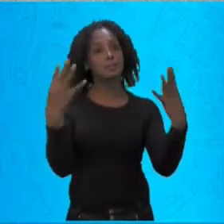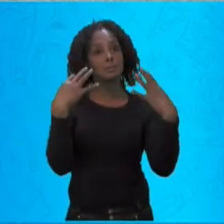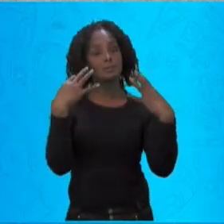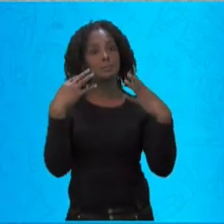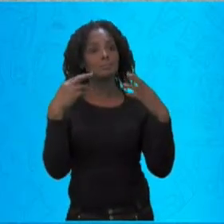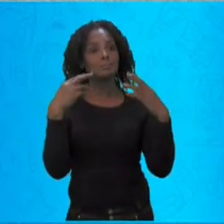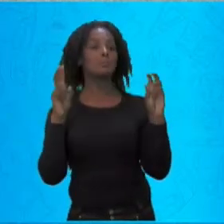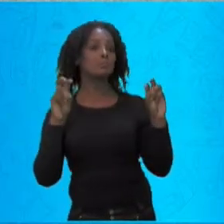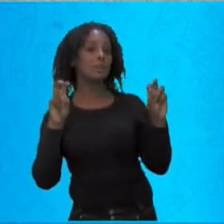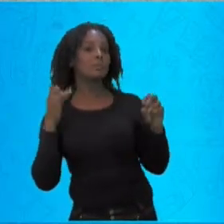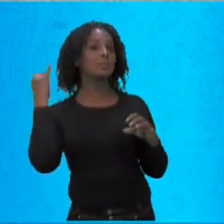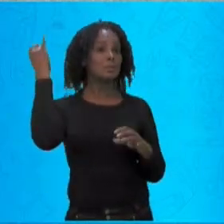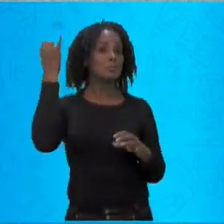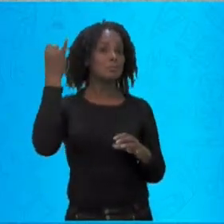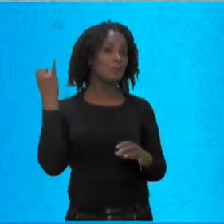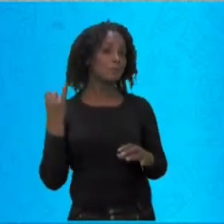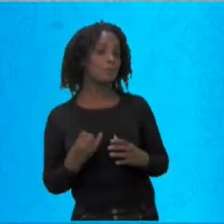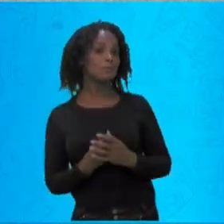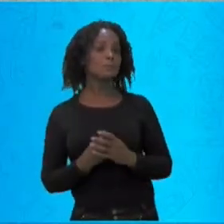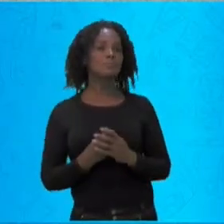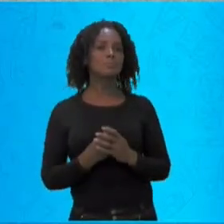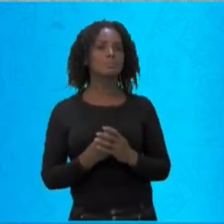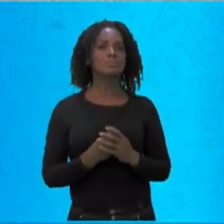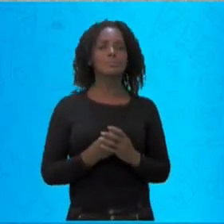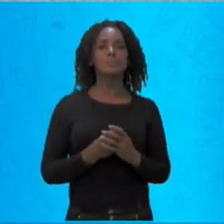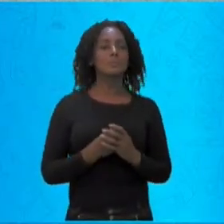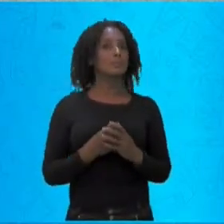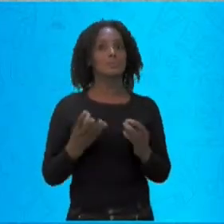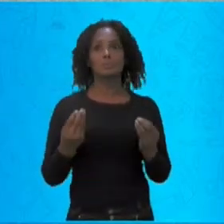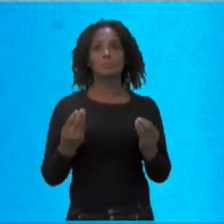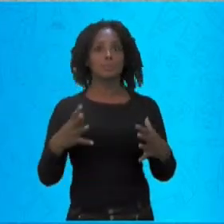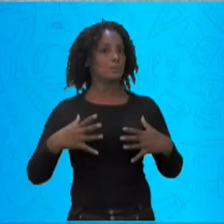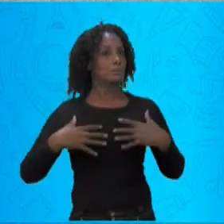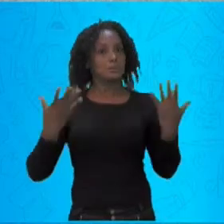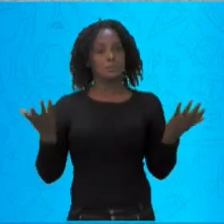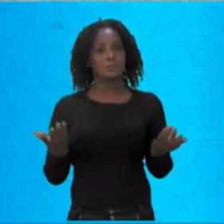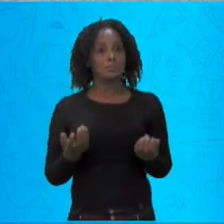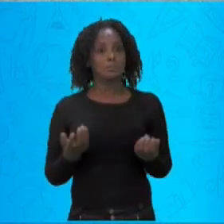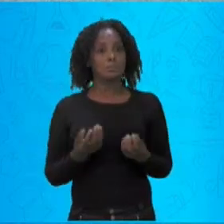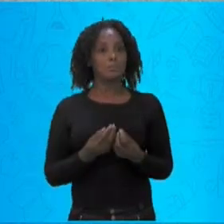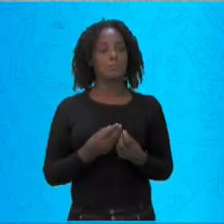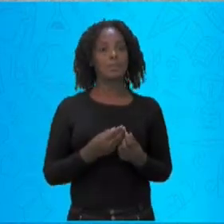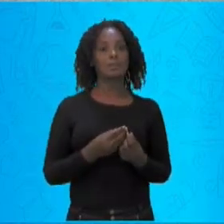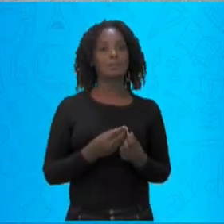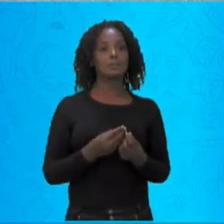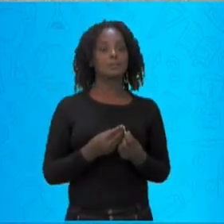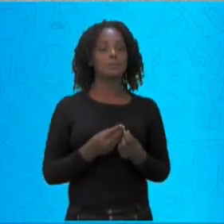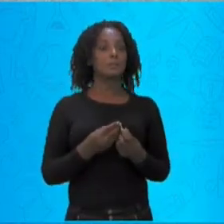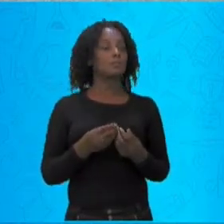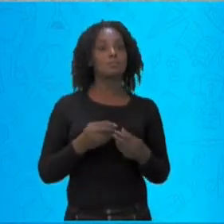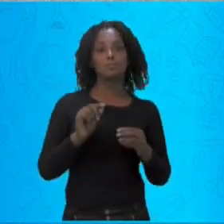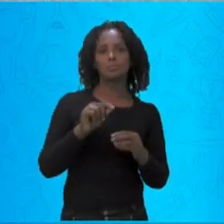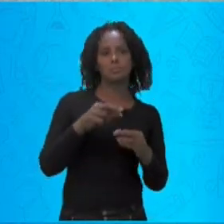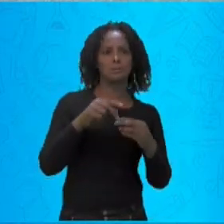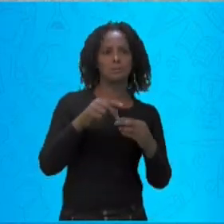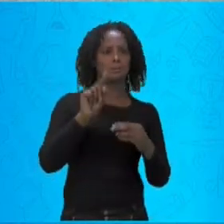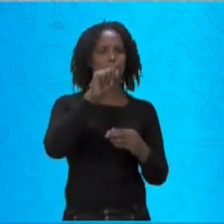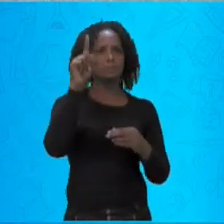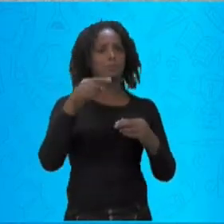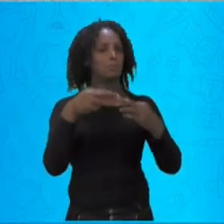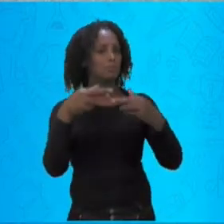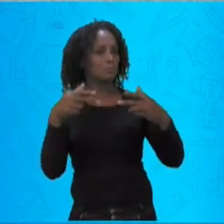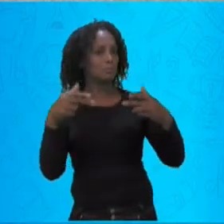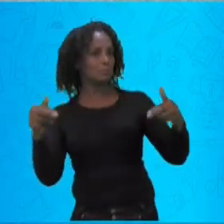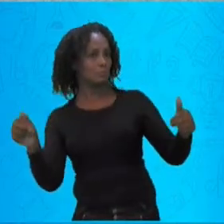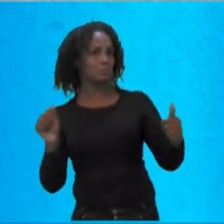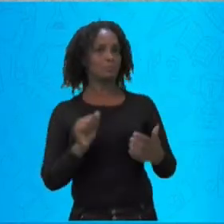Um tema interessante que me dá satisfação. Com vocês os necessários sinais